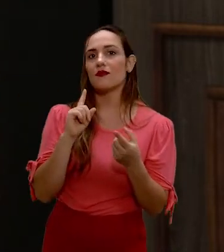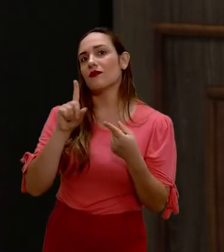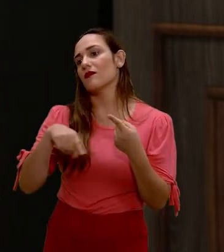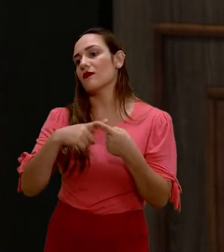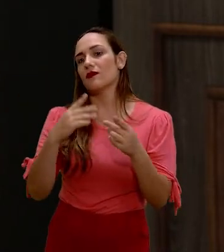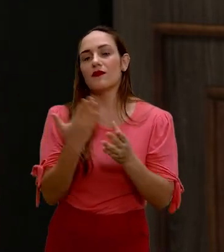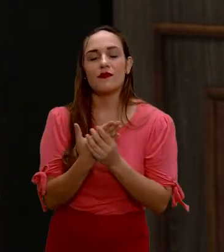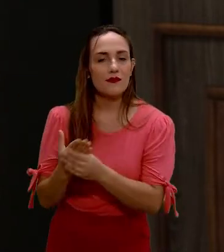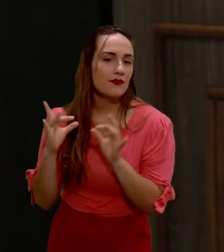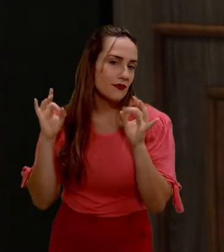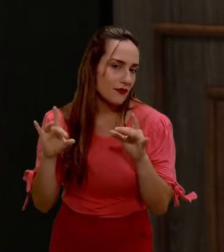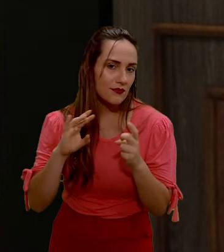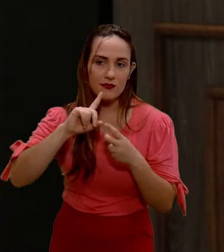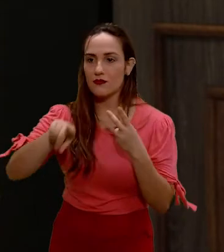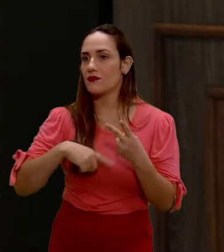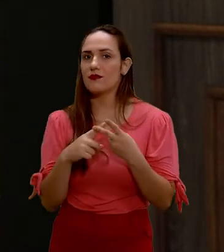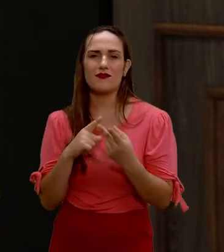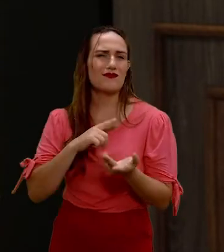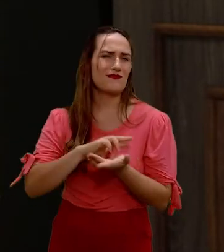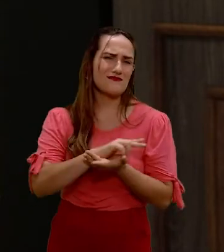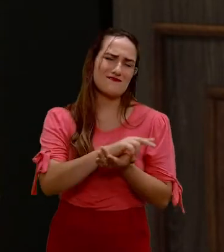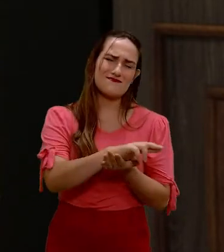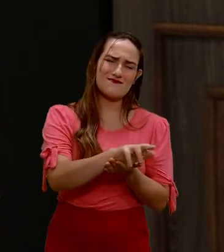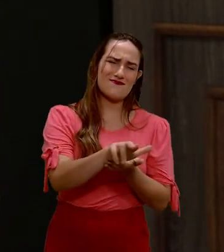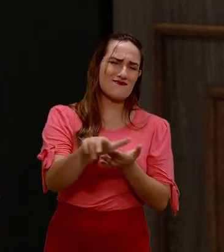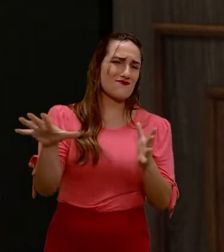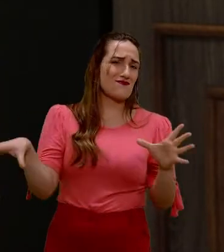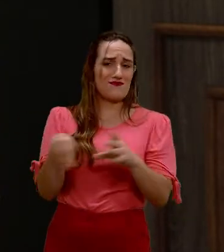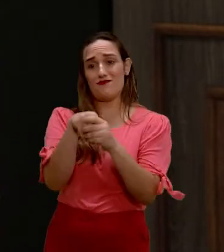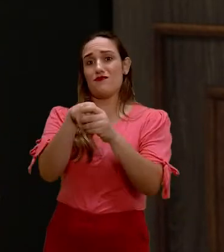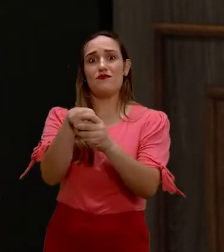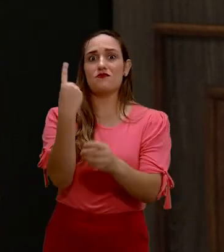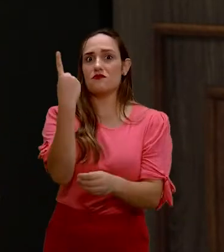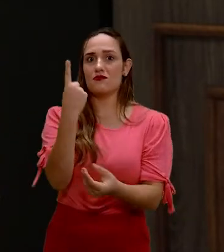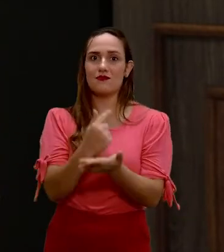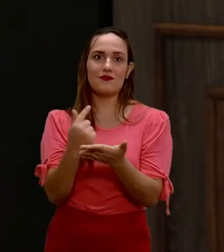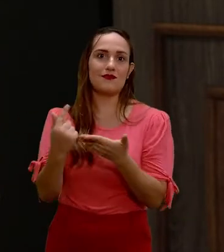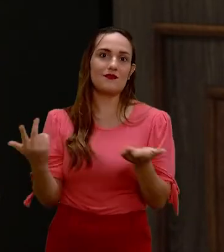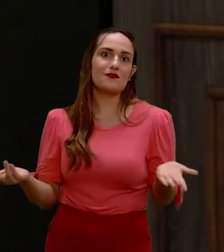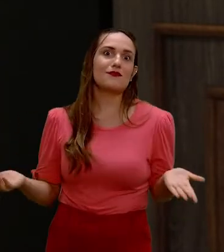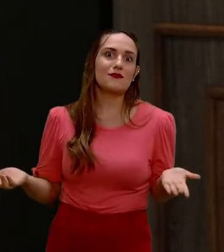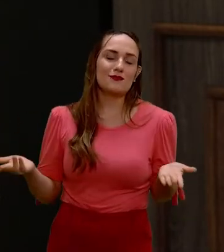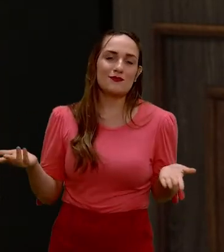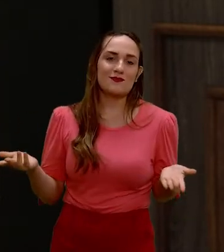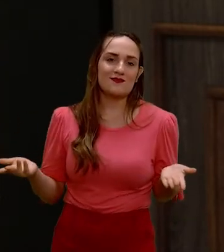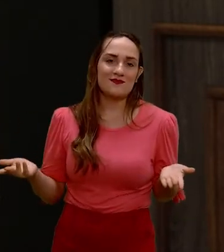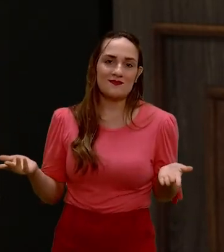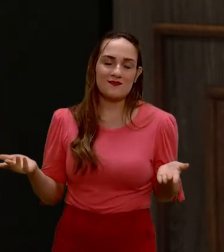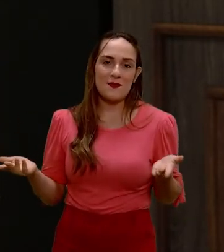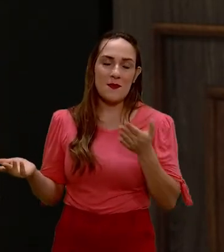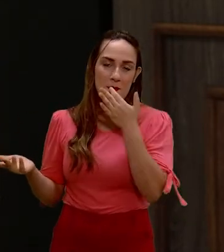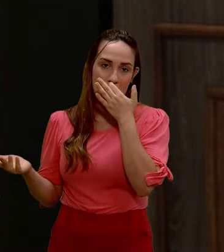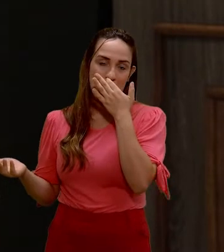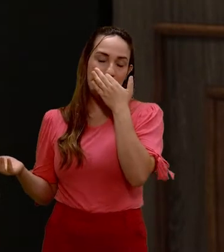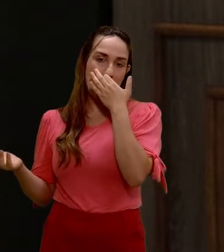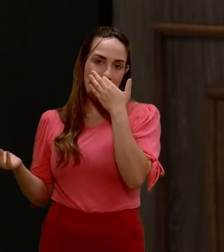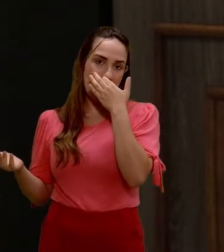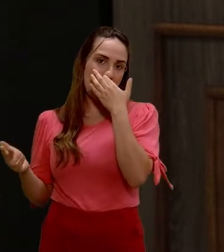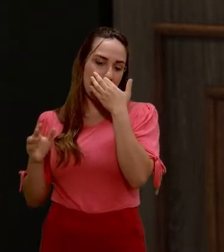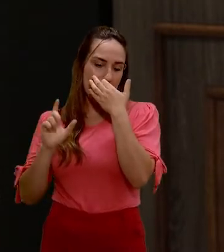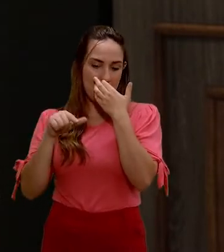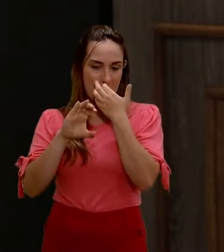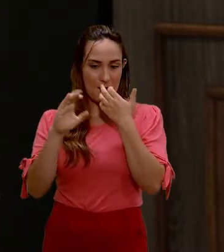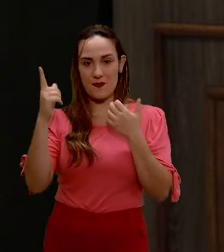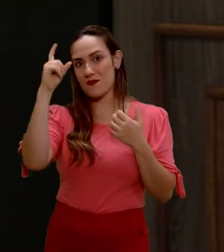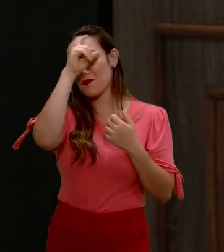do civil, ordinário, enfim. Né? E obviamente que às vezes ele